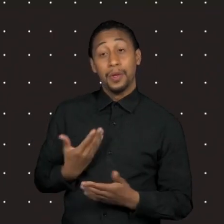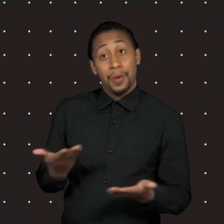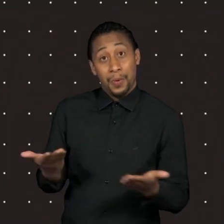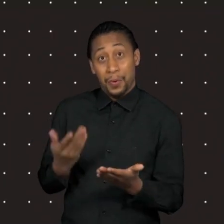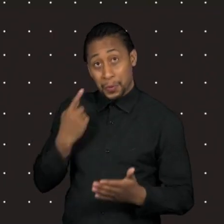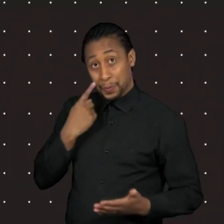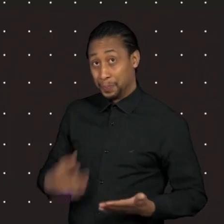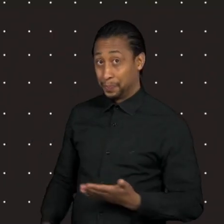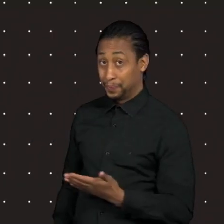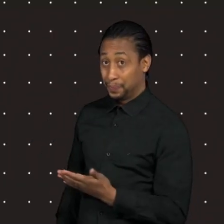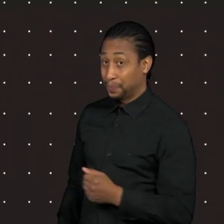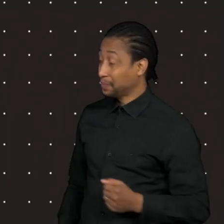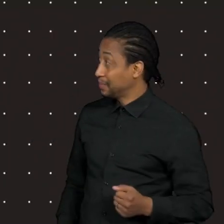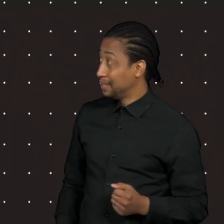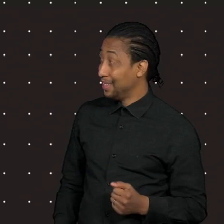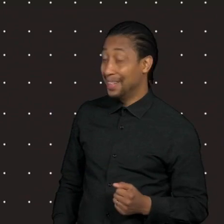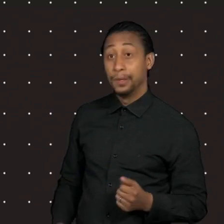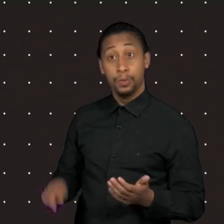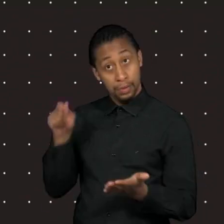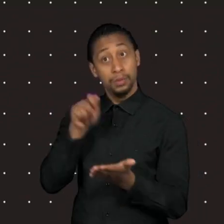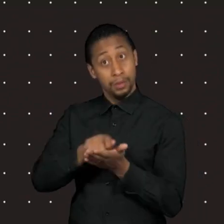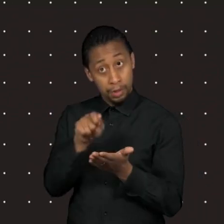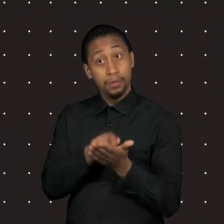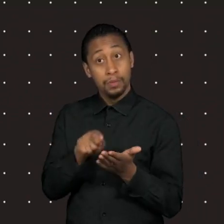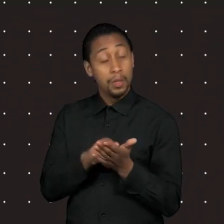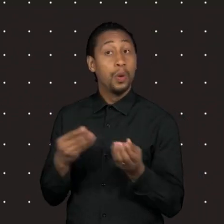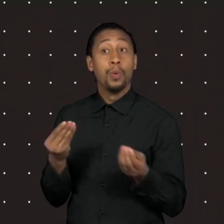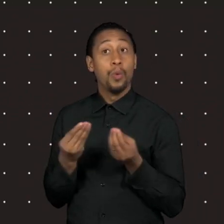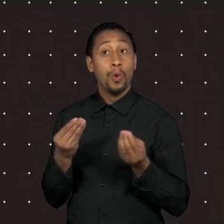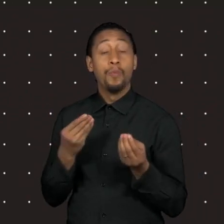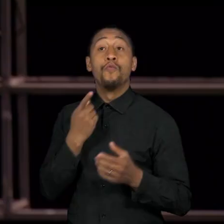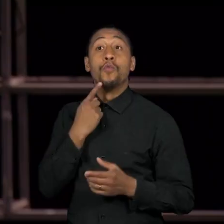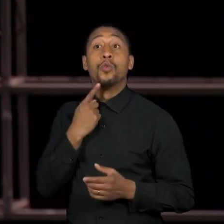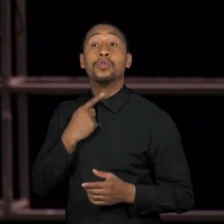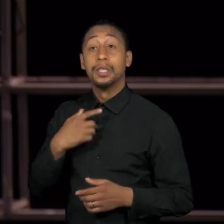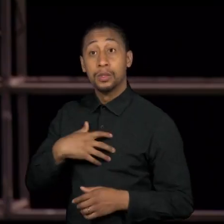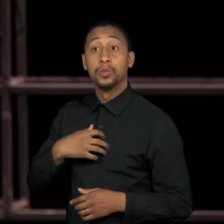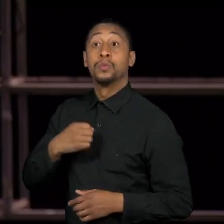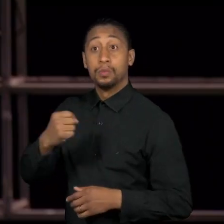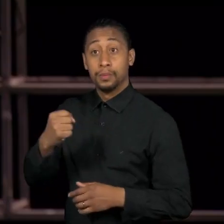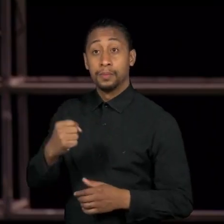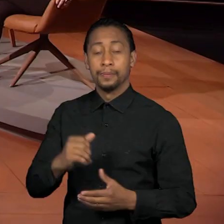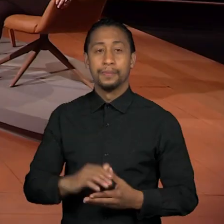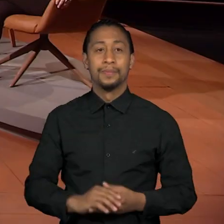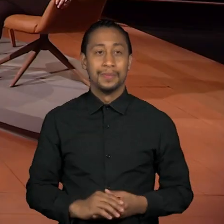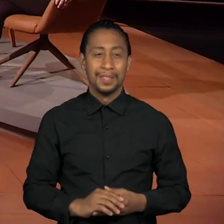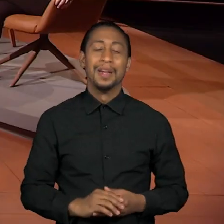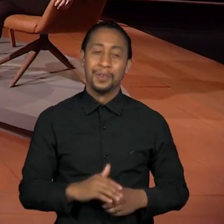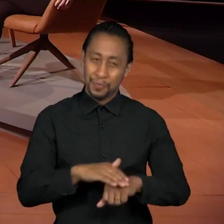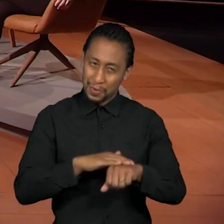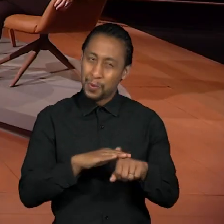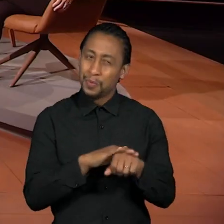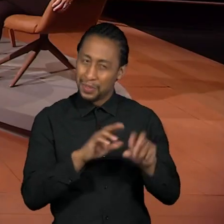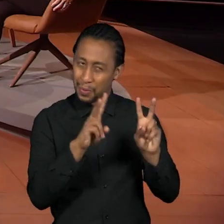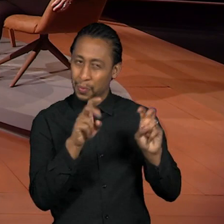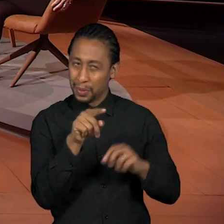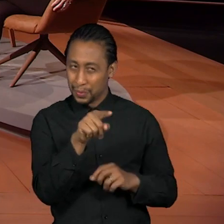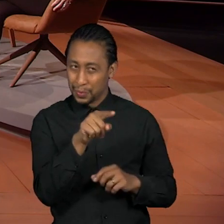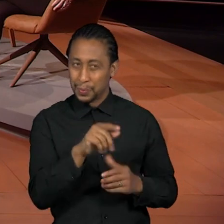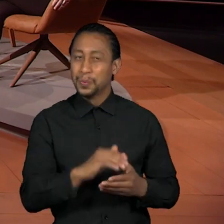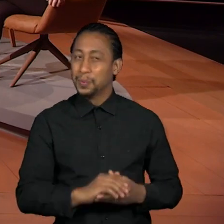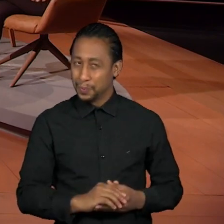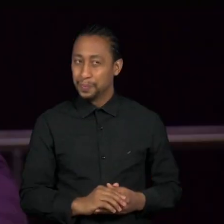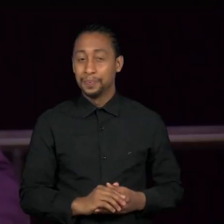eu descrevendo o meu suicídio. No filme. É. A gente vai falar sobre isso. Mas aí